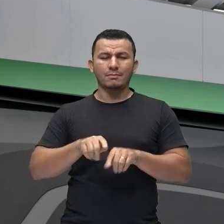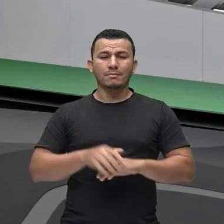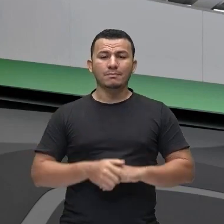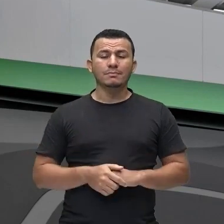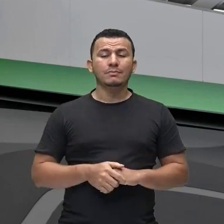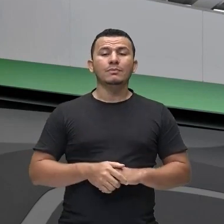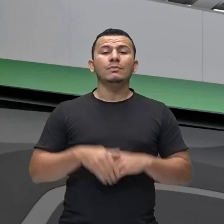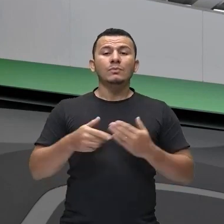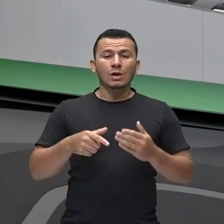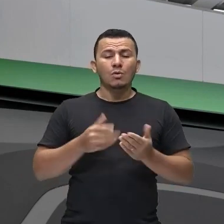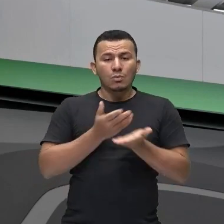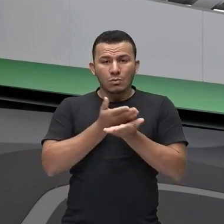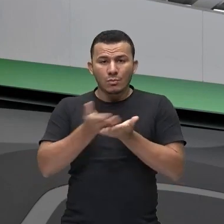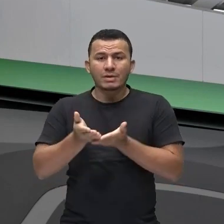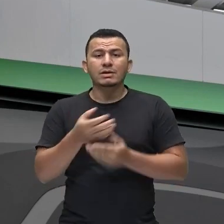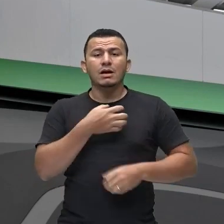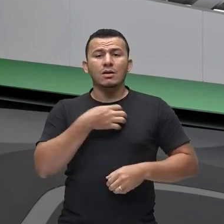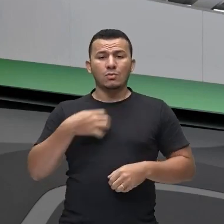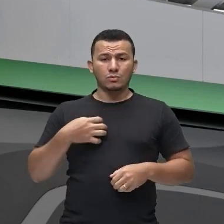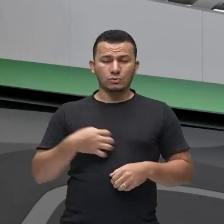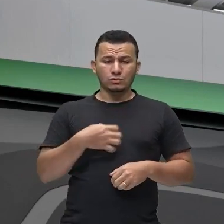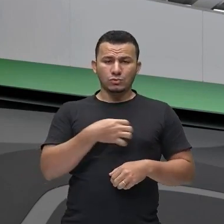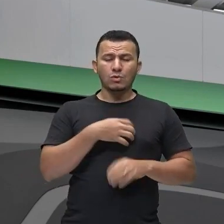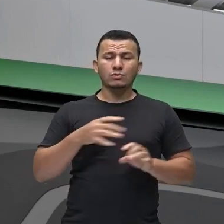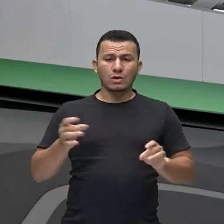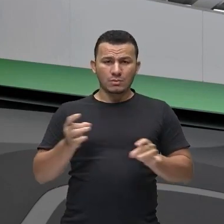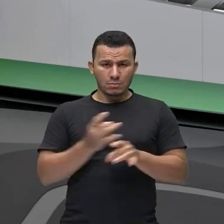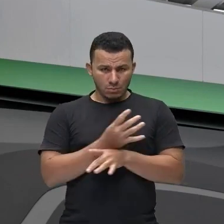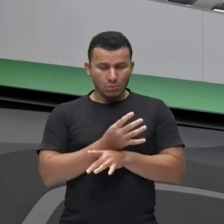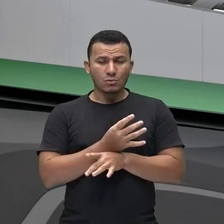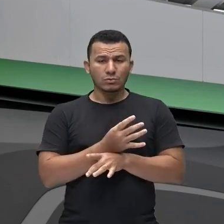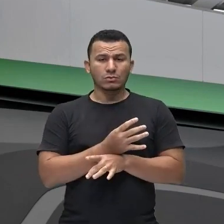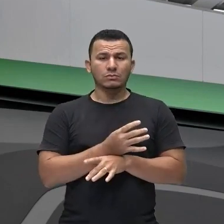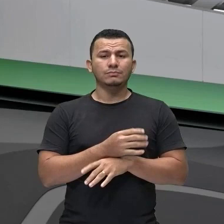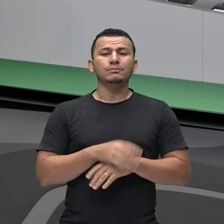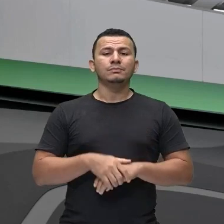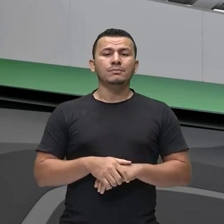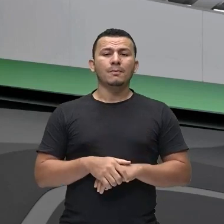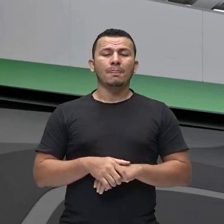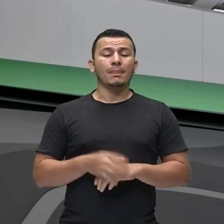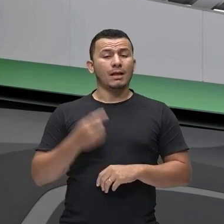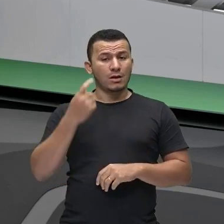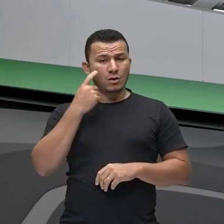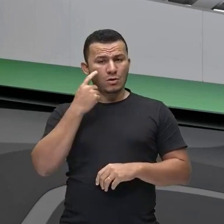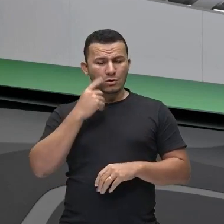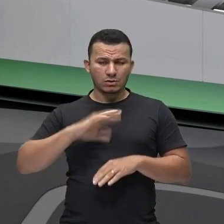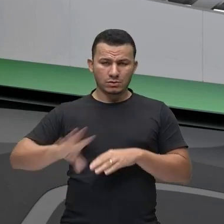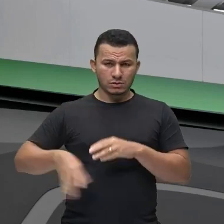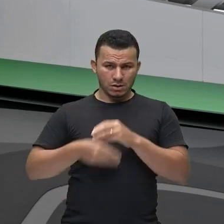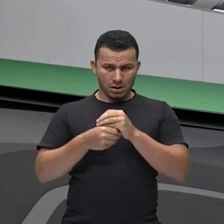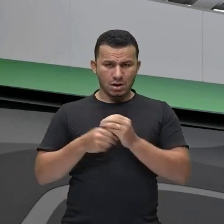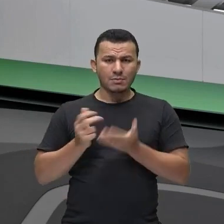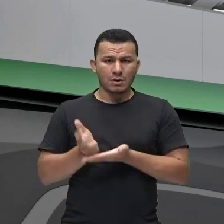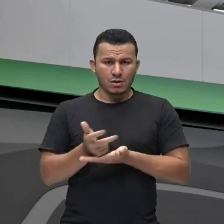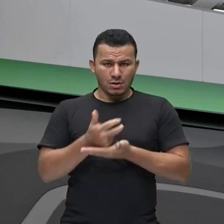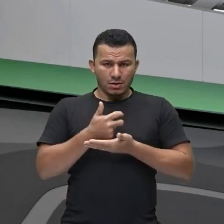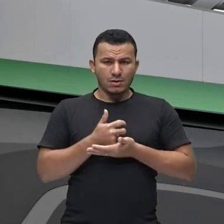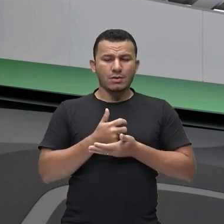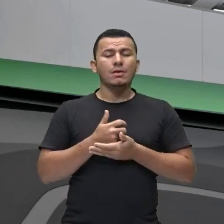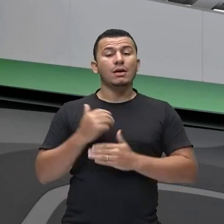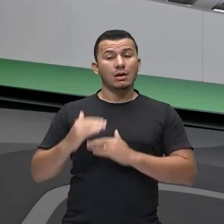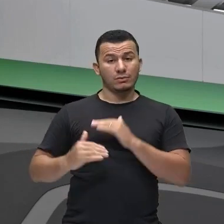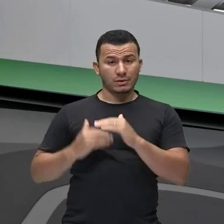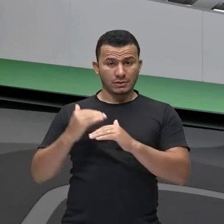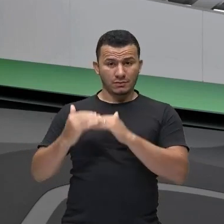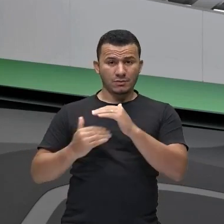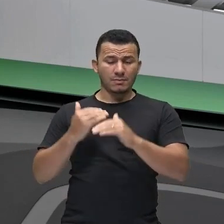novo ser vivo estejam completamente formados. Aqui estamos dando ênfase na embriologia e no desenvolvimento